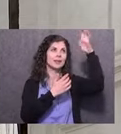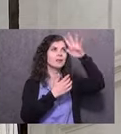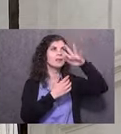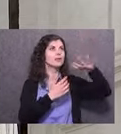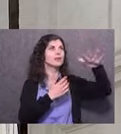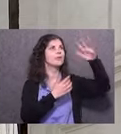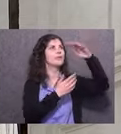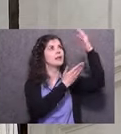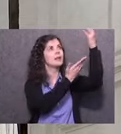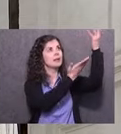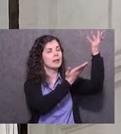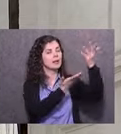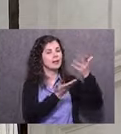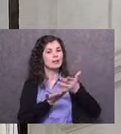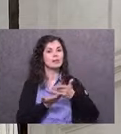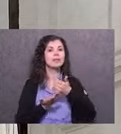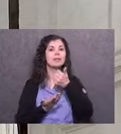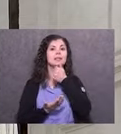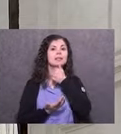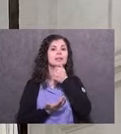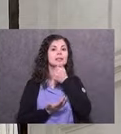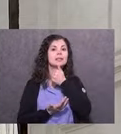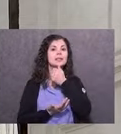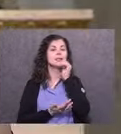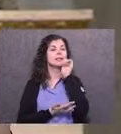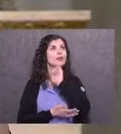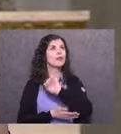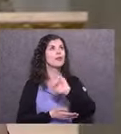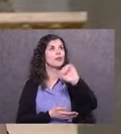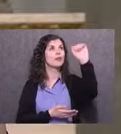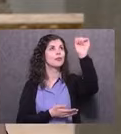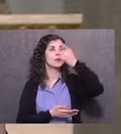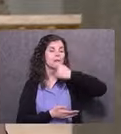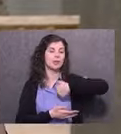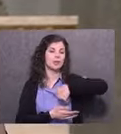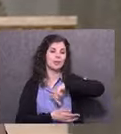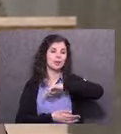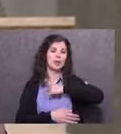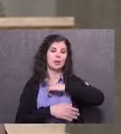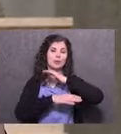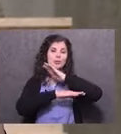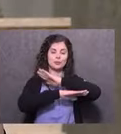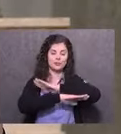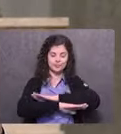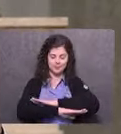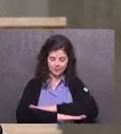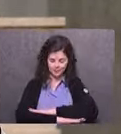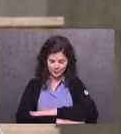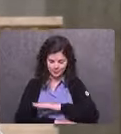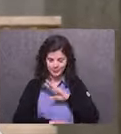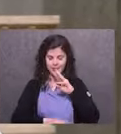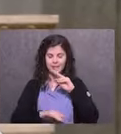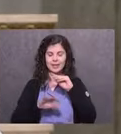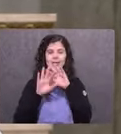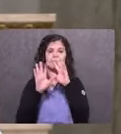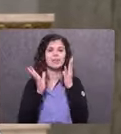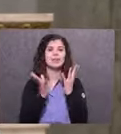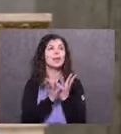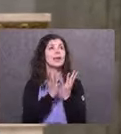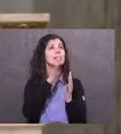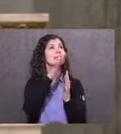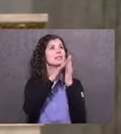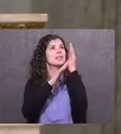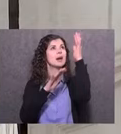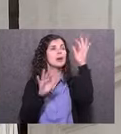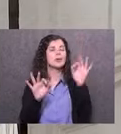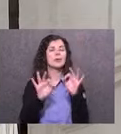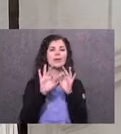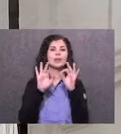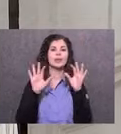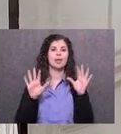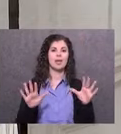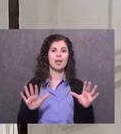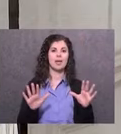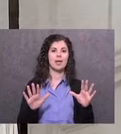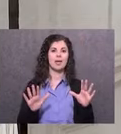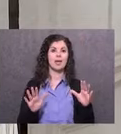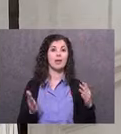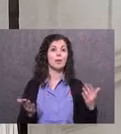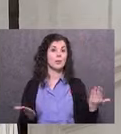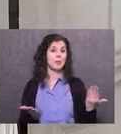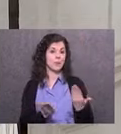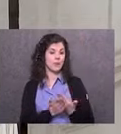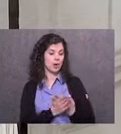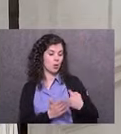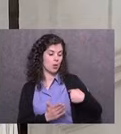nós o vosso reino. Seja feita a vossa vontade, assim na terra como no céu. O